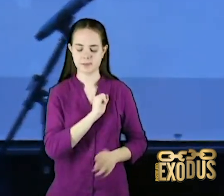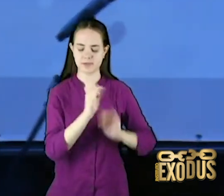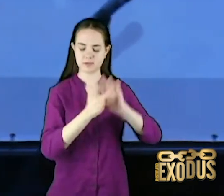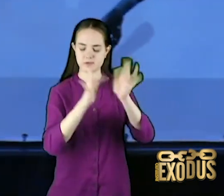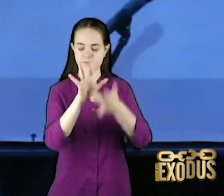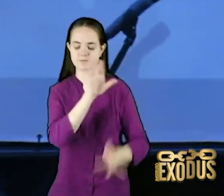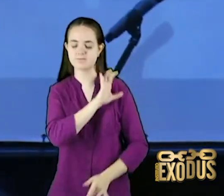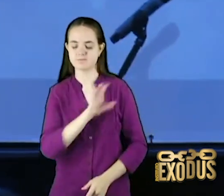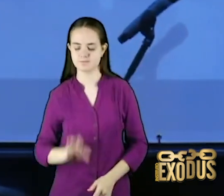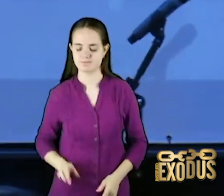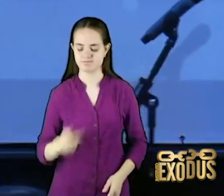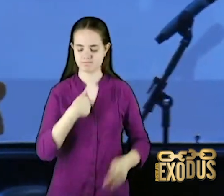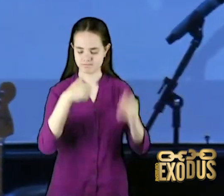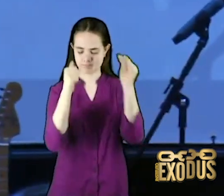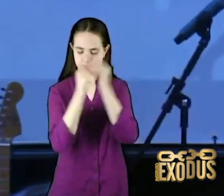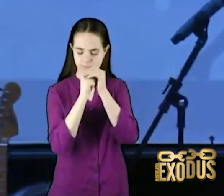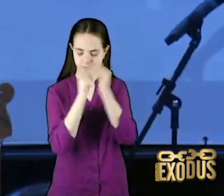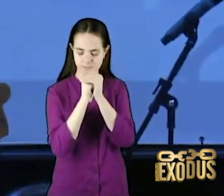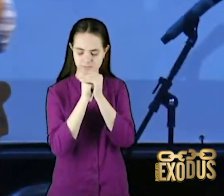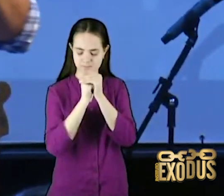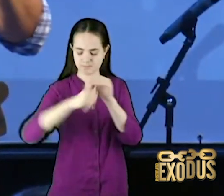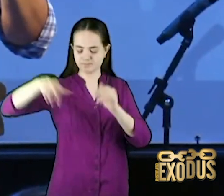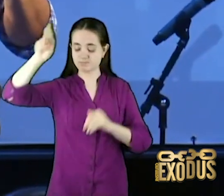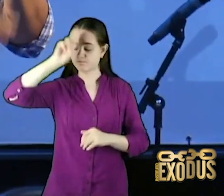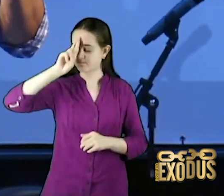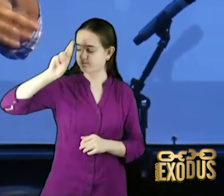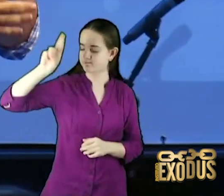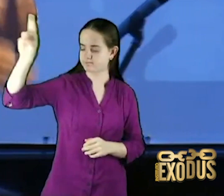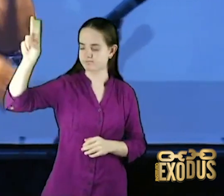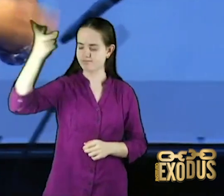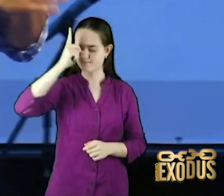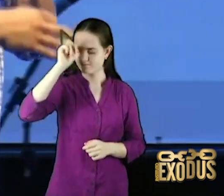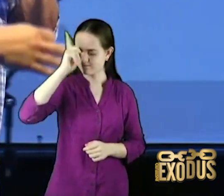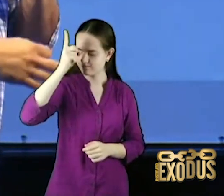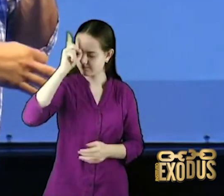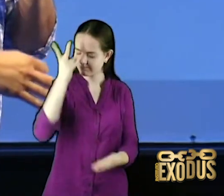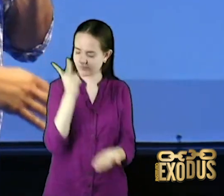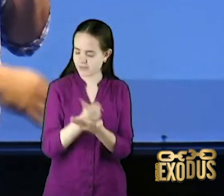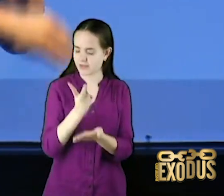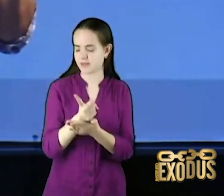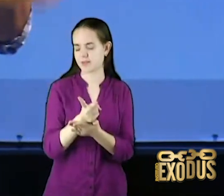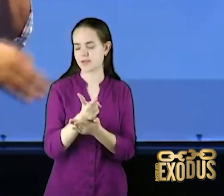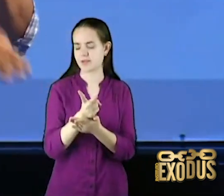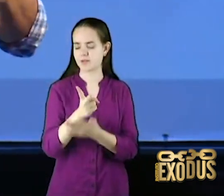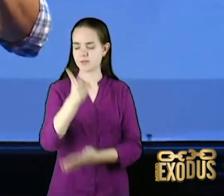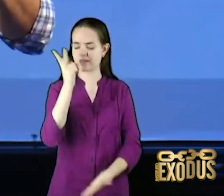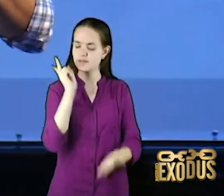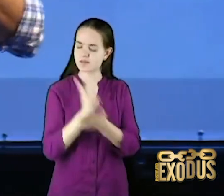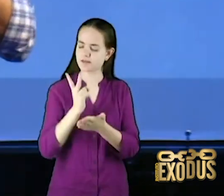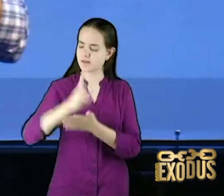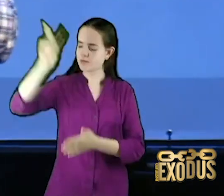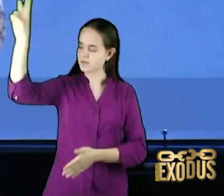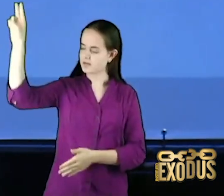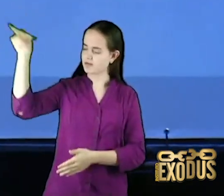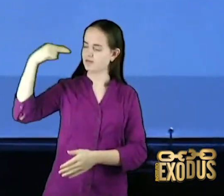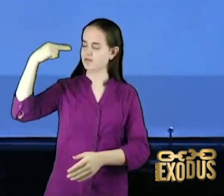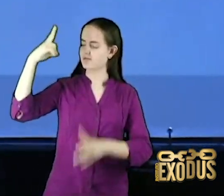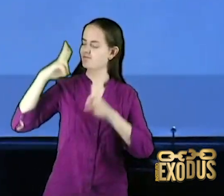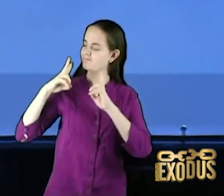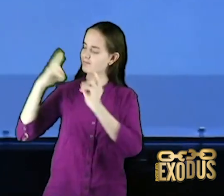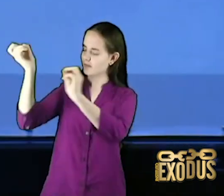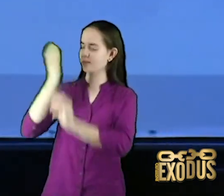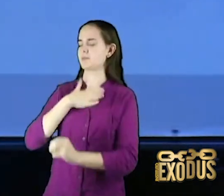oro. O Senhor, todos os dias, sempre, sempre ouve a minha voz, sempre